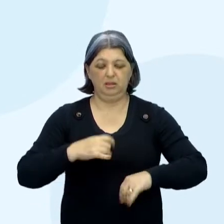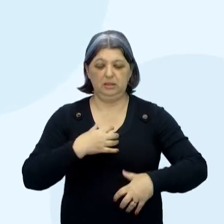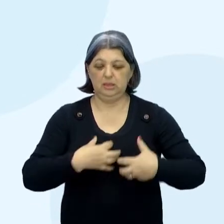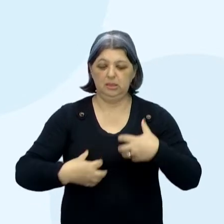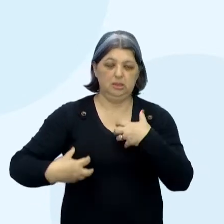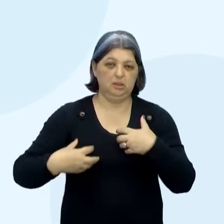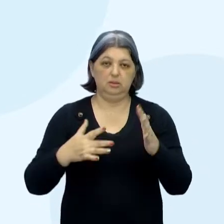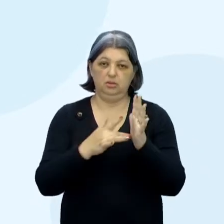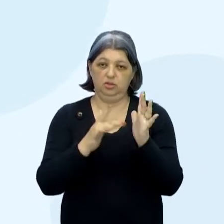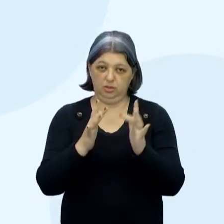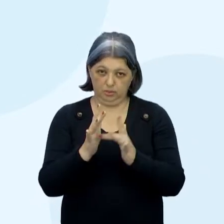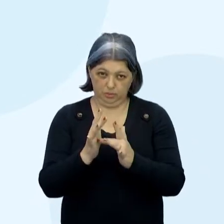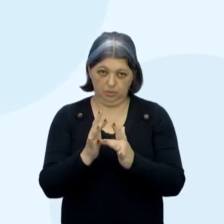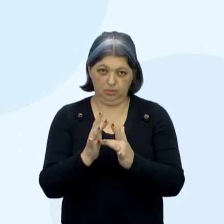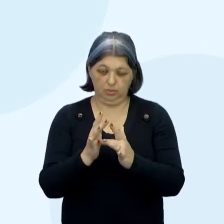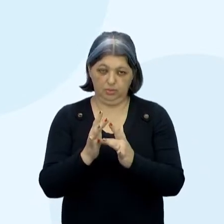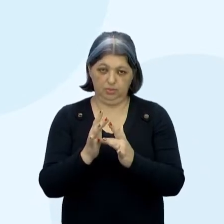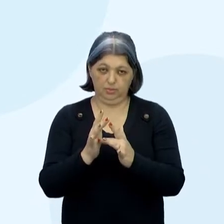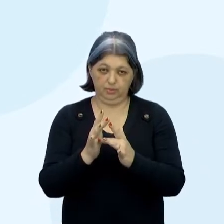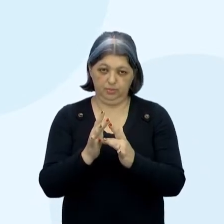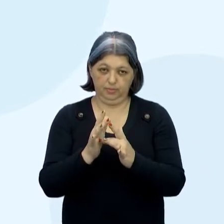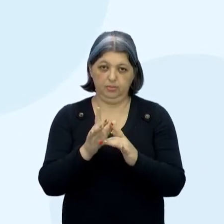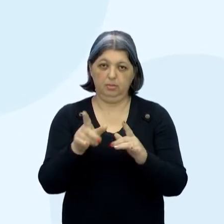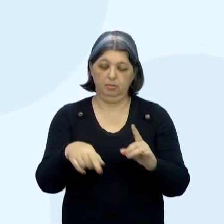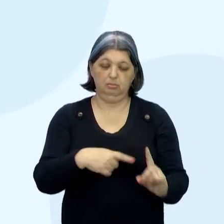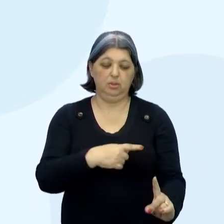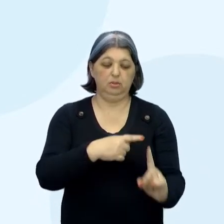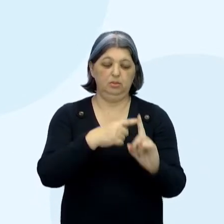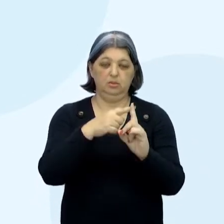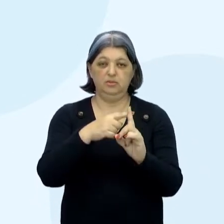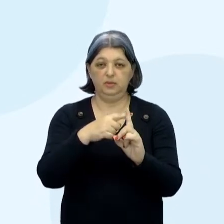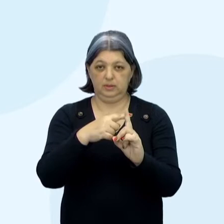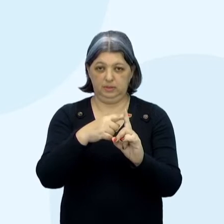que culmina em sua crucificação.